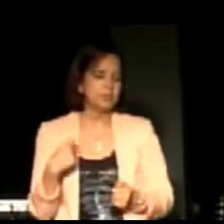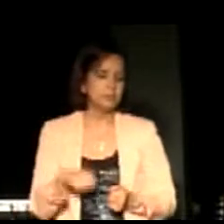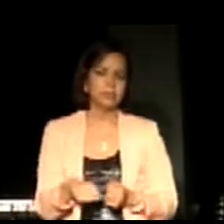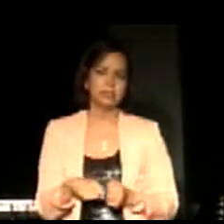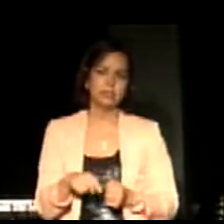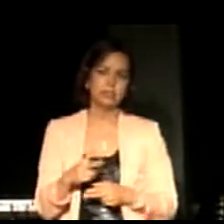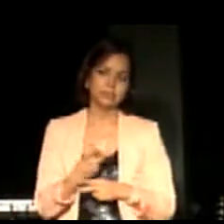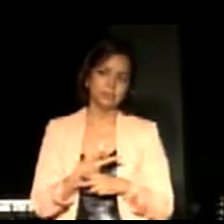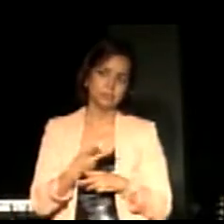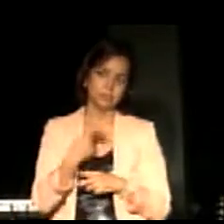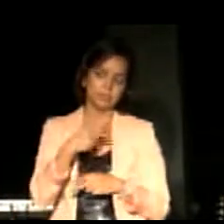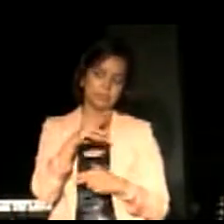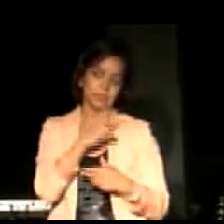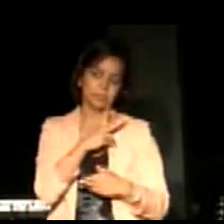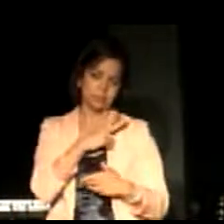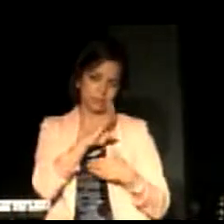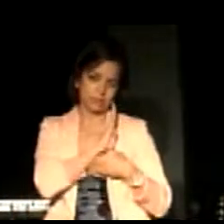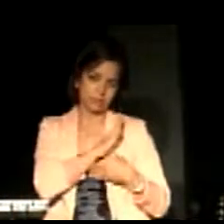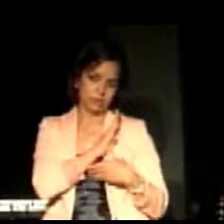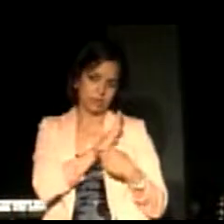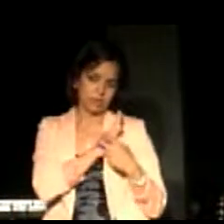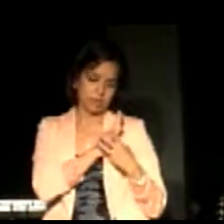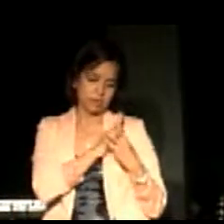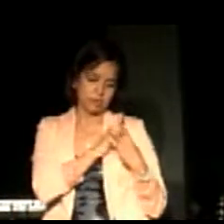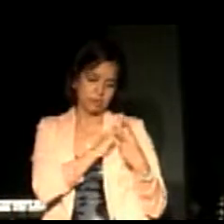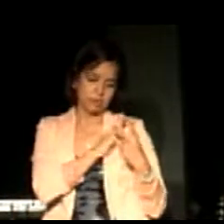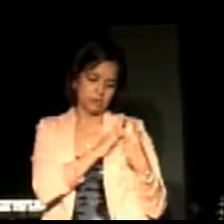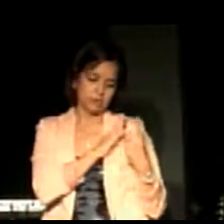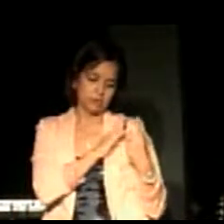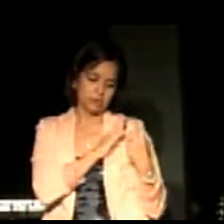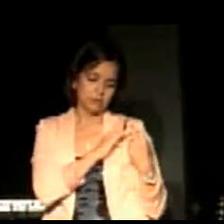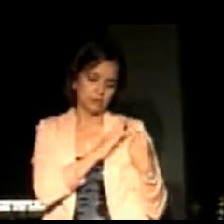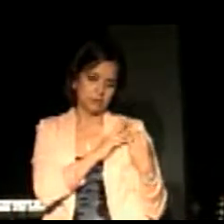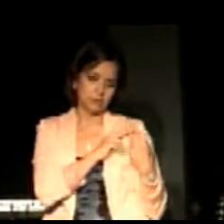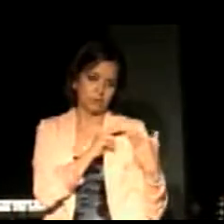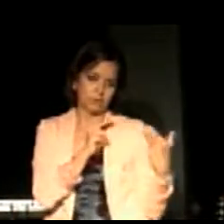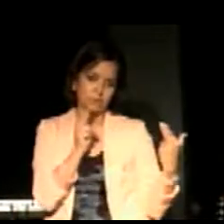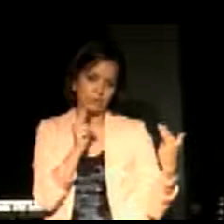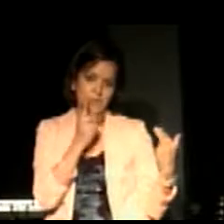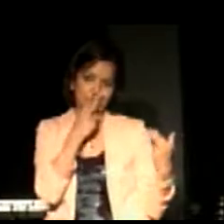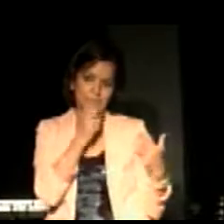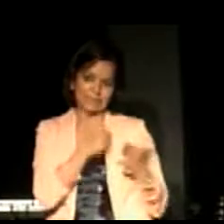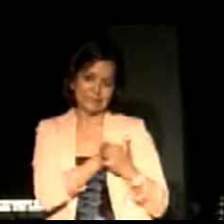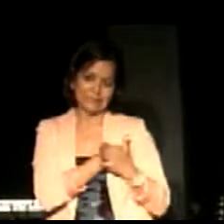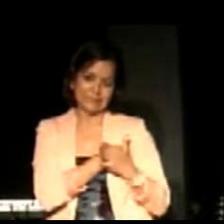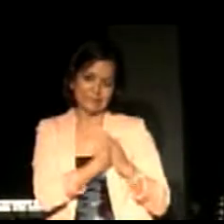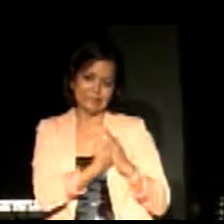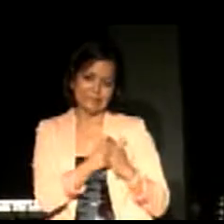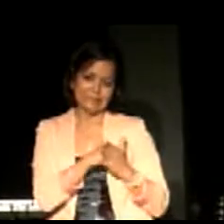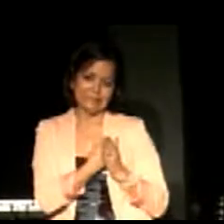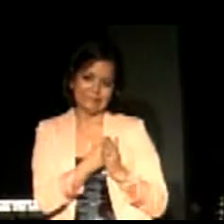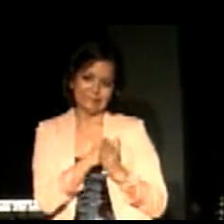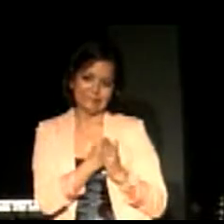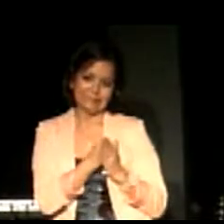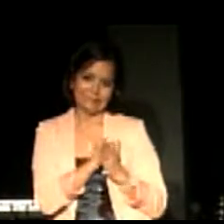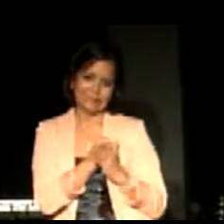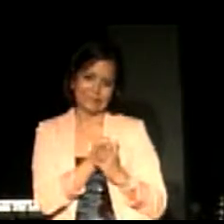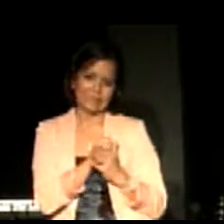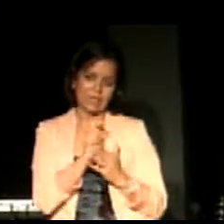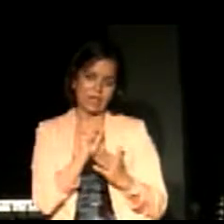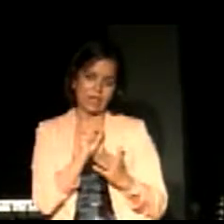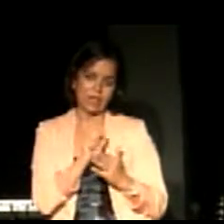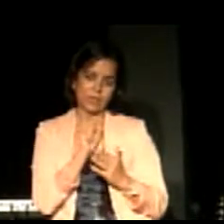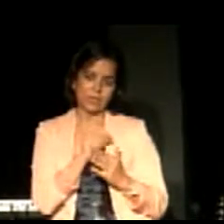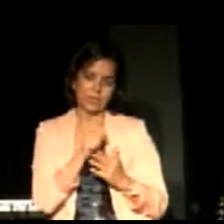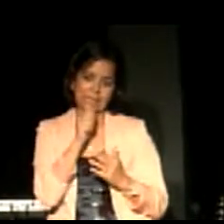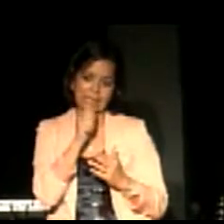aí no seu coração. Será que há alguma circunstância que trava o seu crescimento? Será que há alguém a